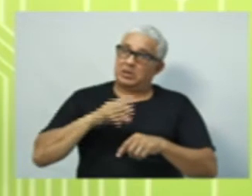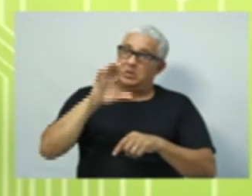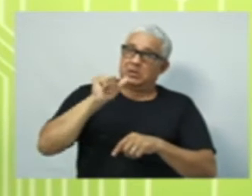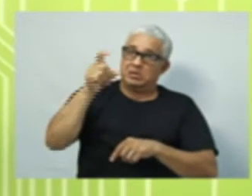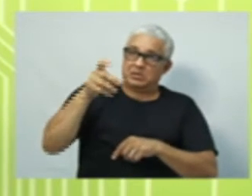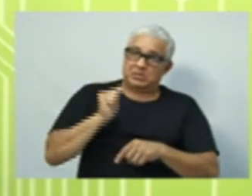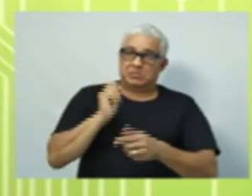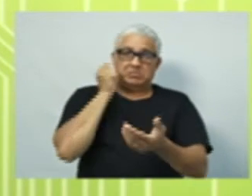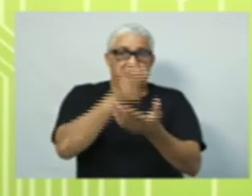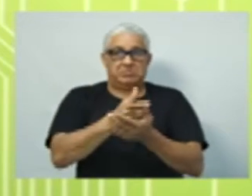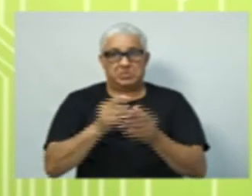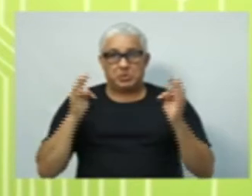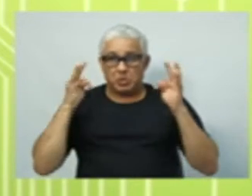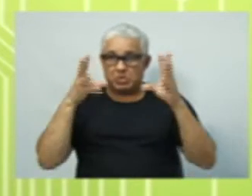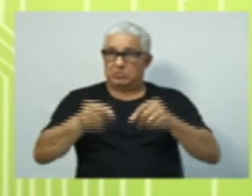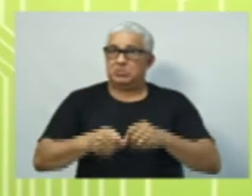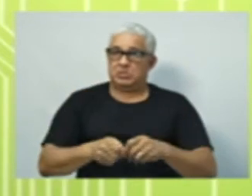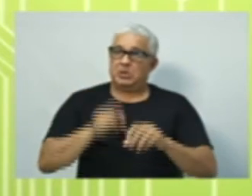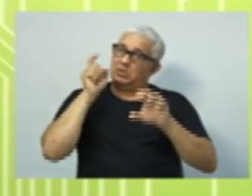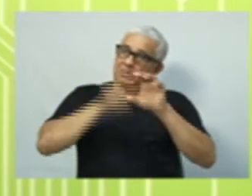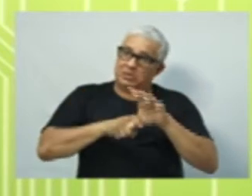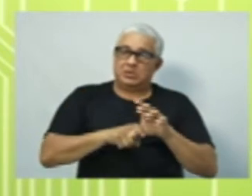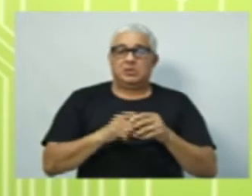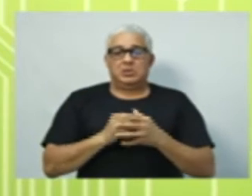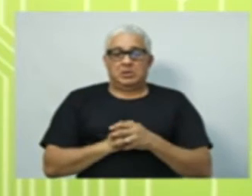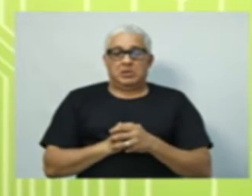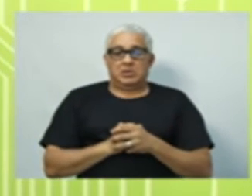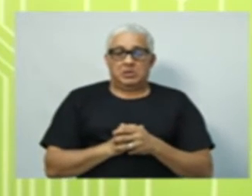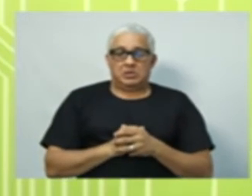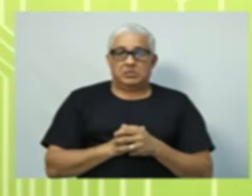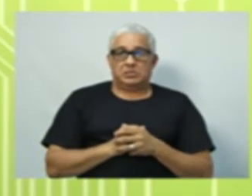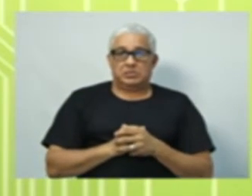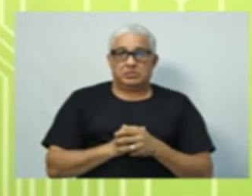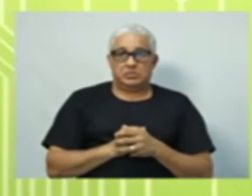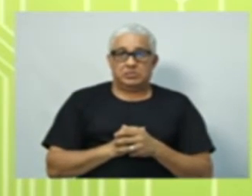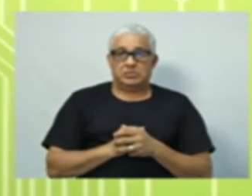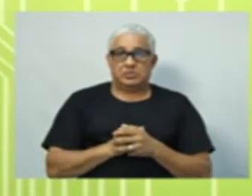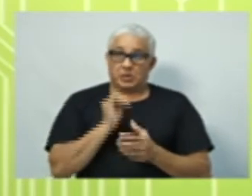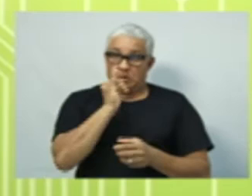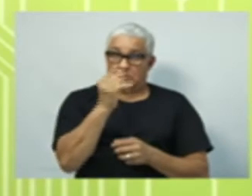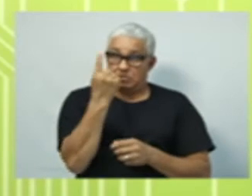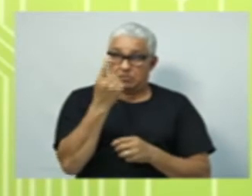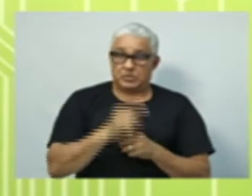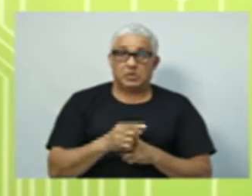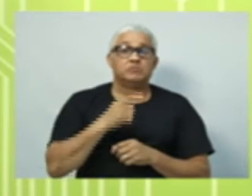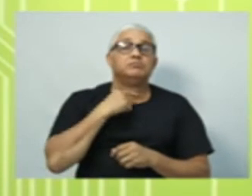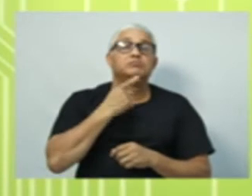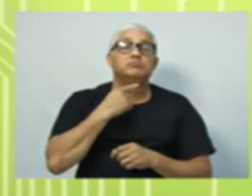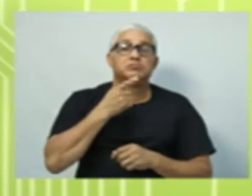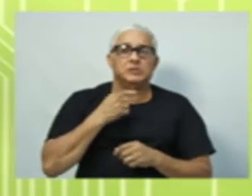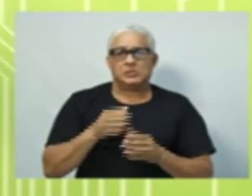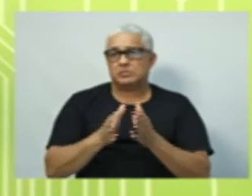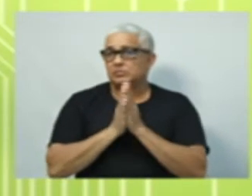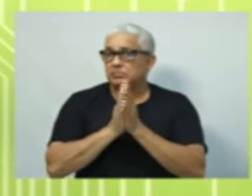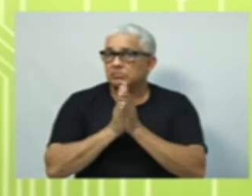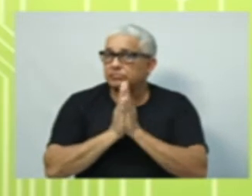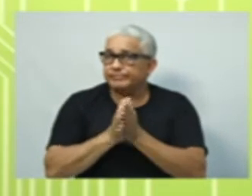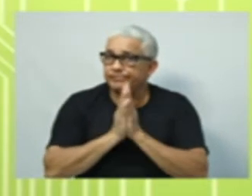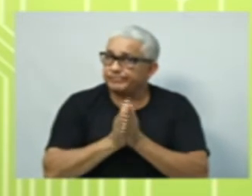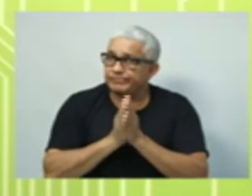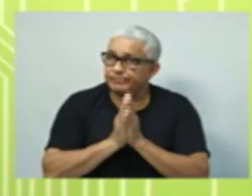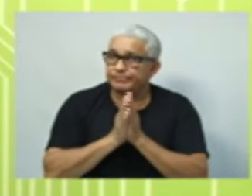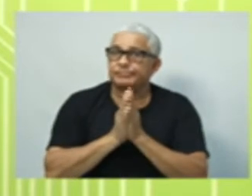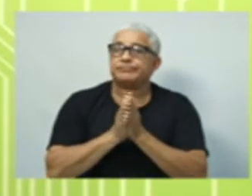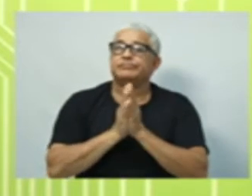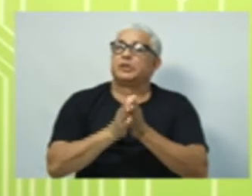obrigações é uma parte correto fazer só uma observação que gente dúvidas favor professora posta em